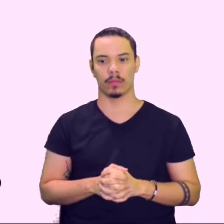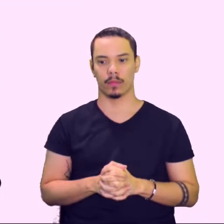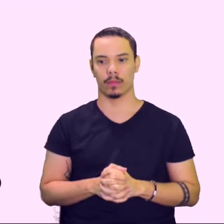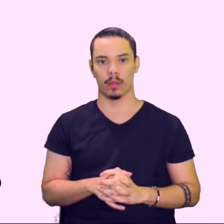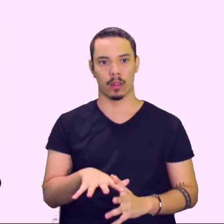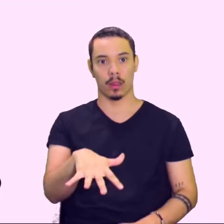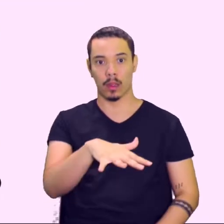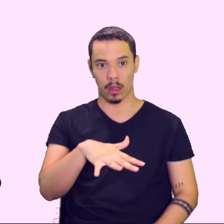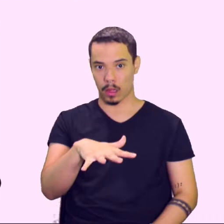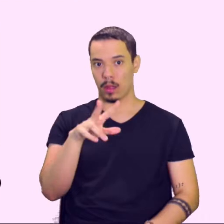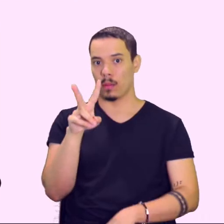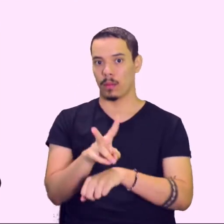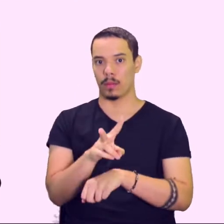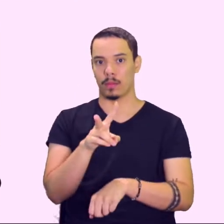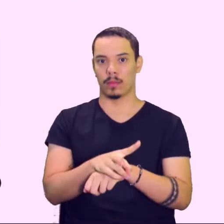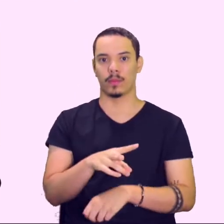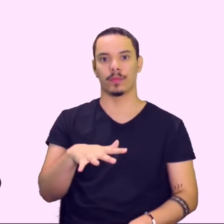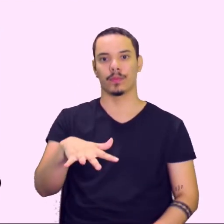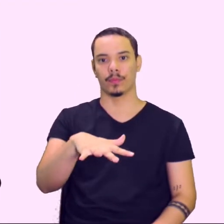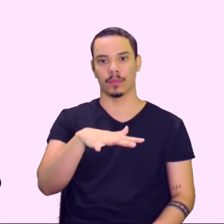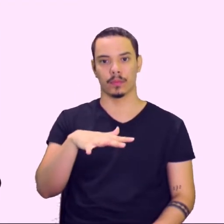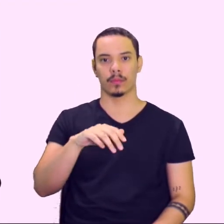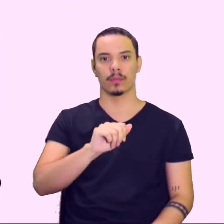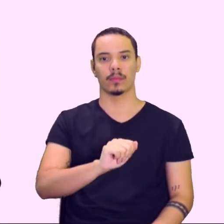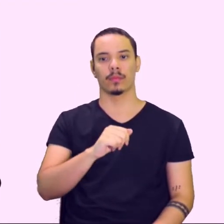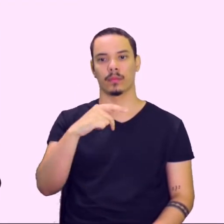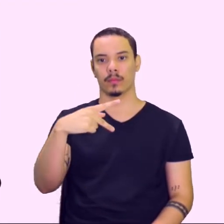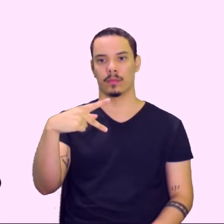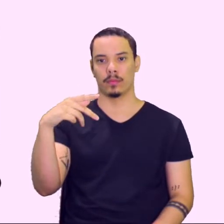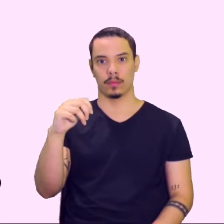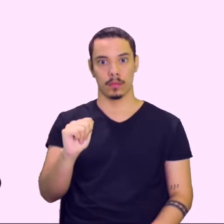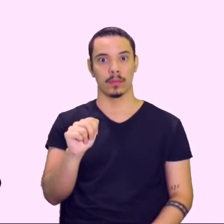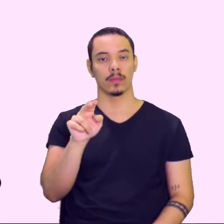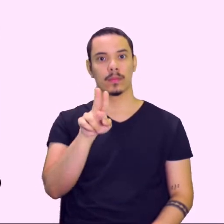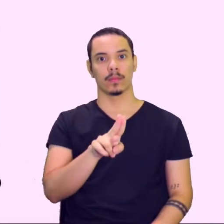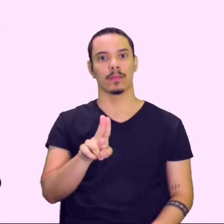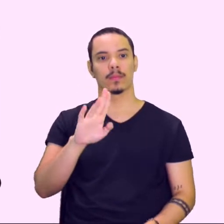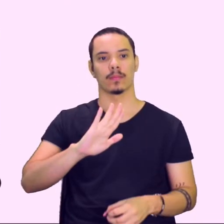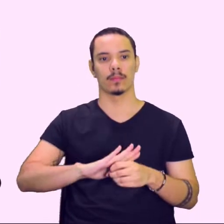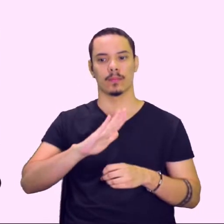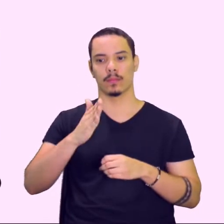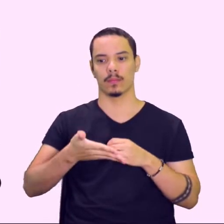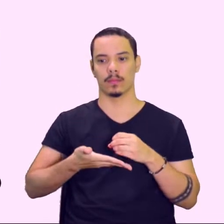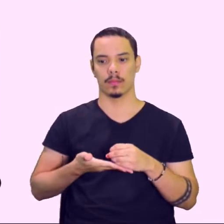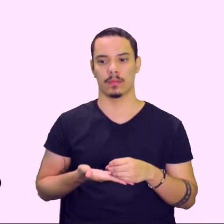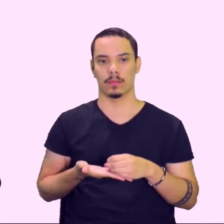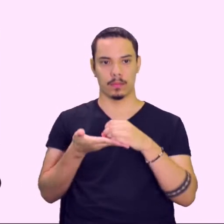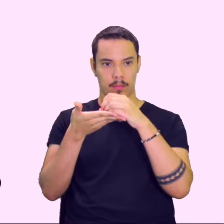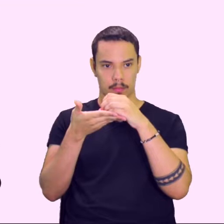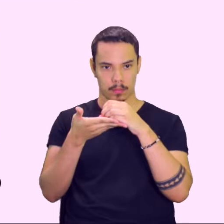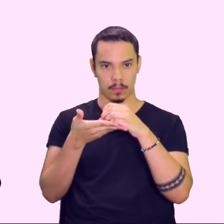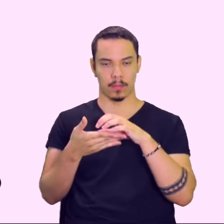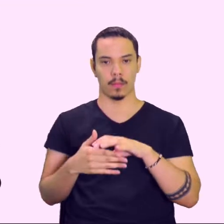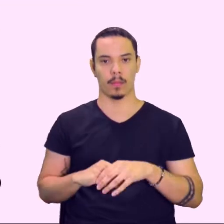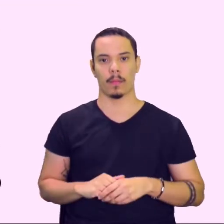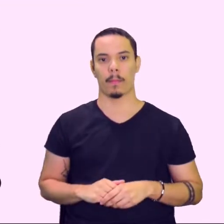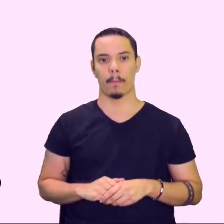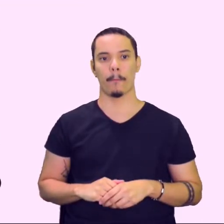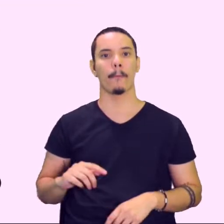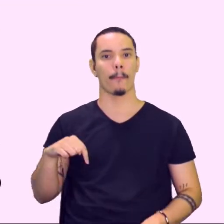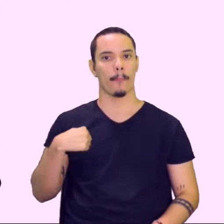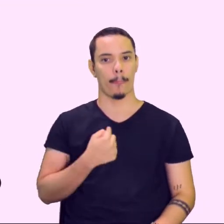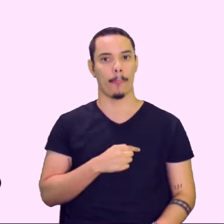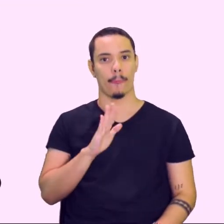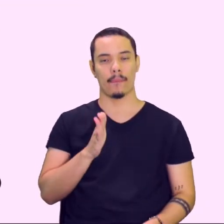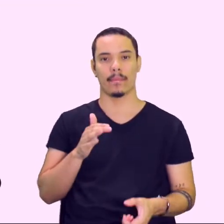de proteção ambiental, APA, que é de uso sustentável. Uso sustentável também nós já falamos, né,